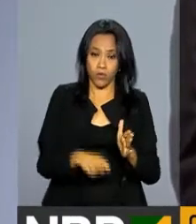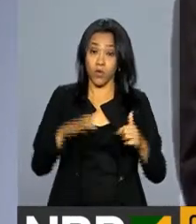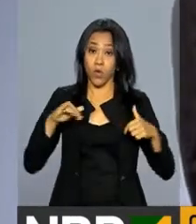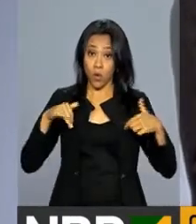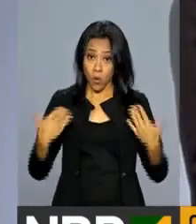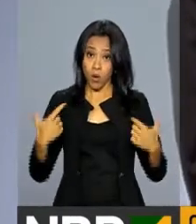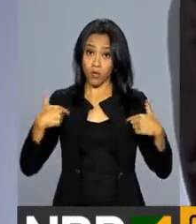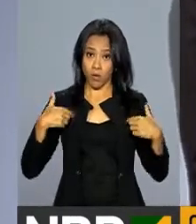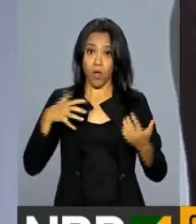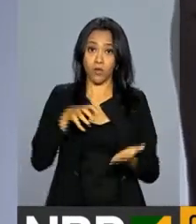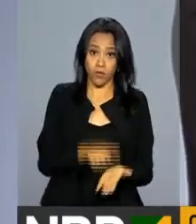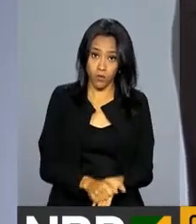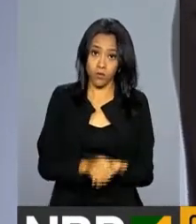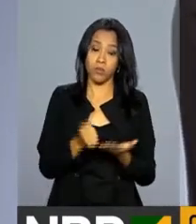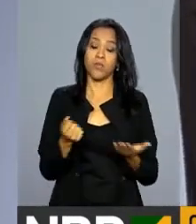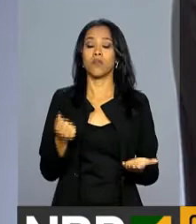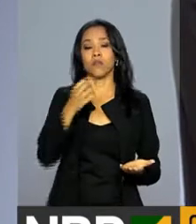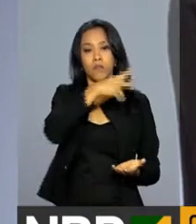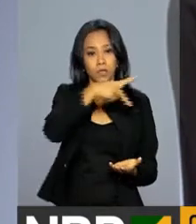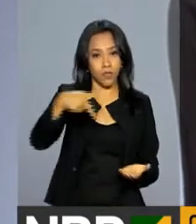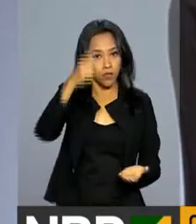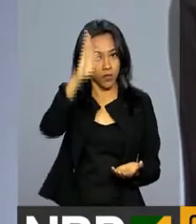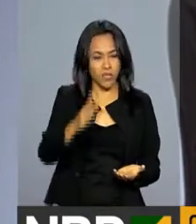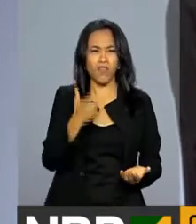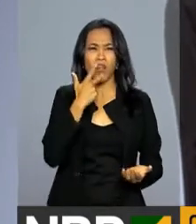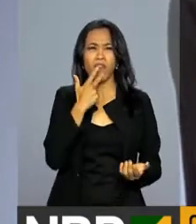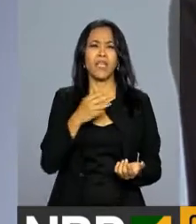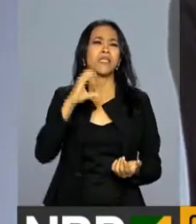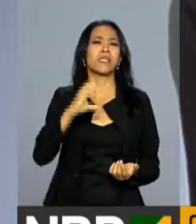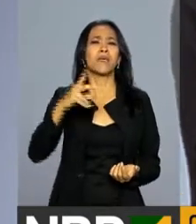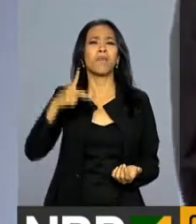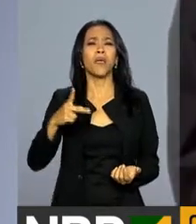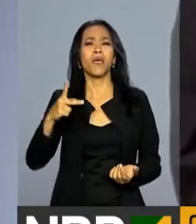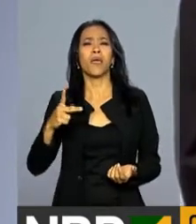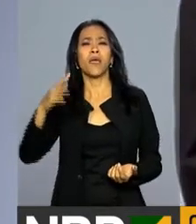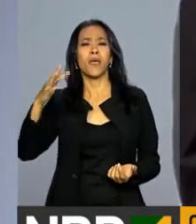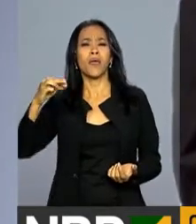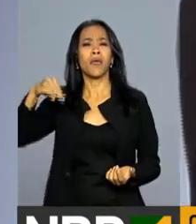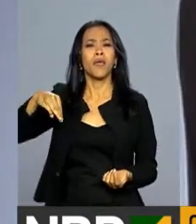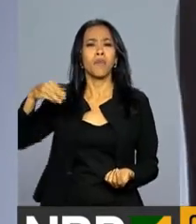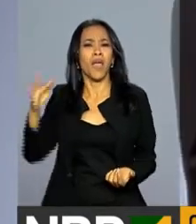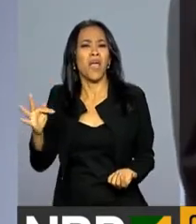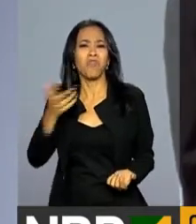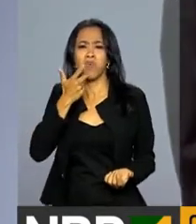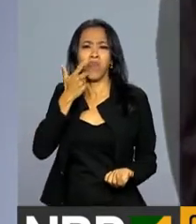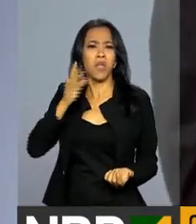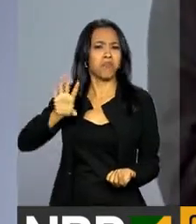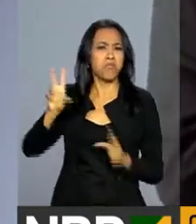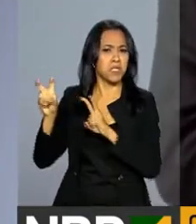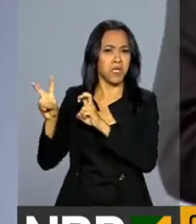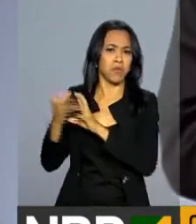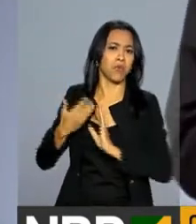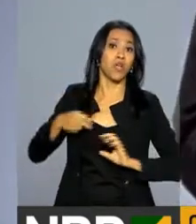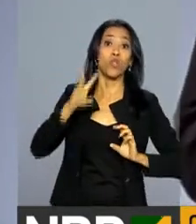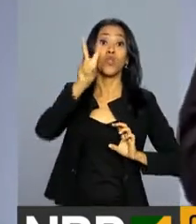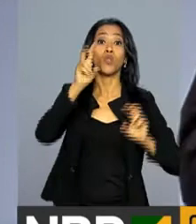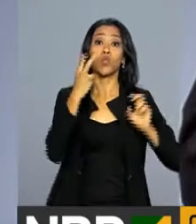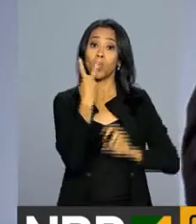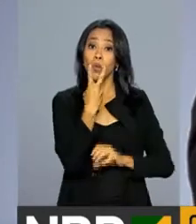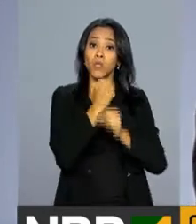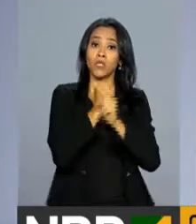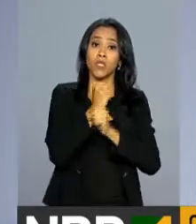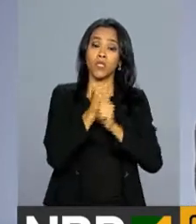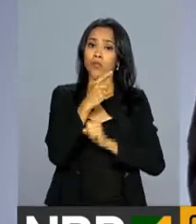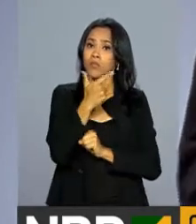lembra se falavam se muito na cpmf tetra não tocamos no assunto dois anos sem impostos